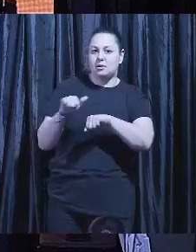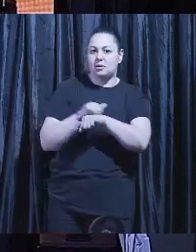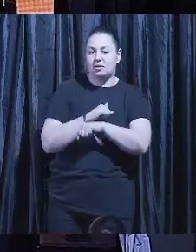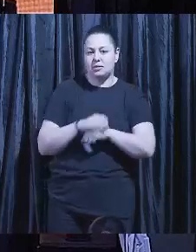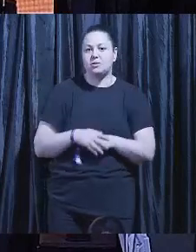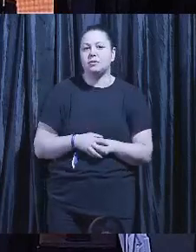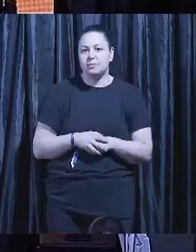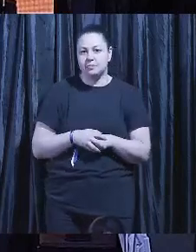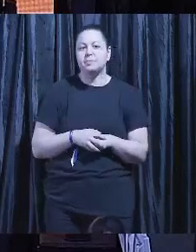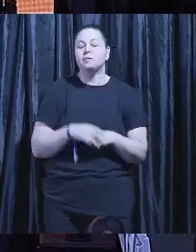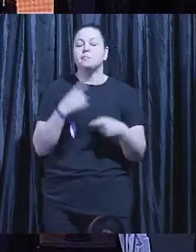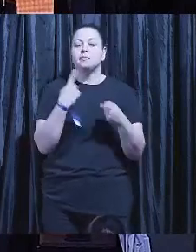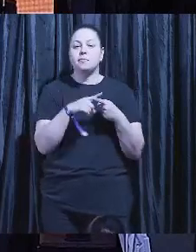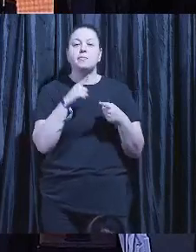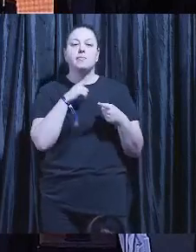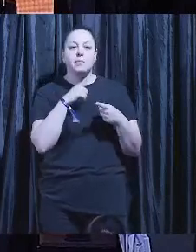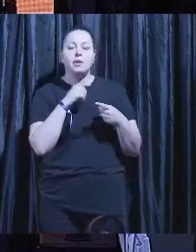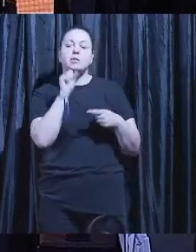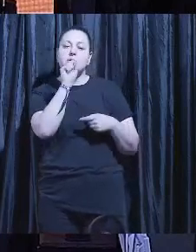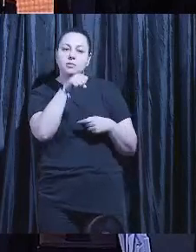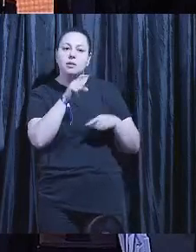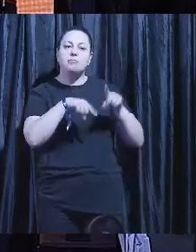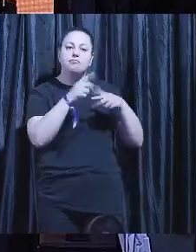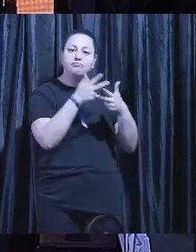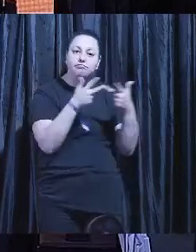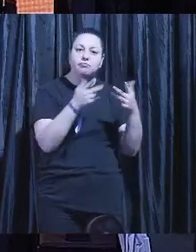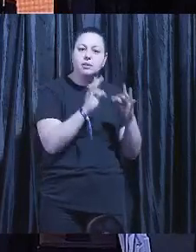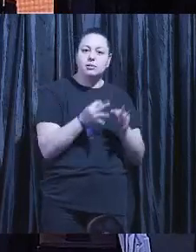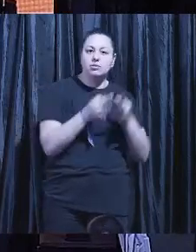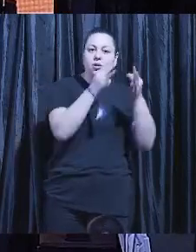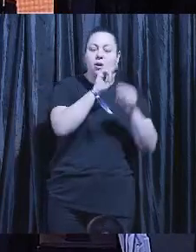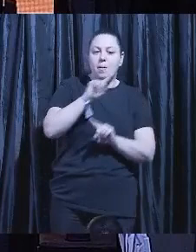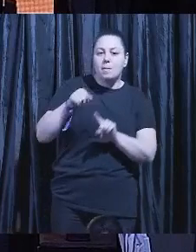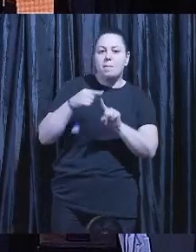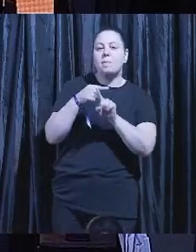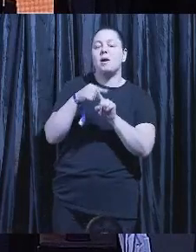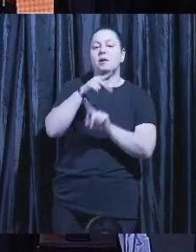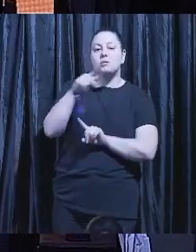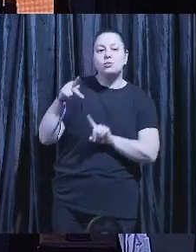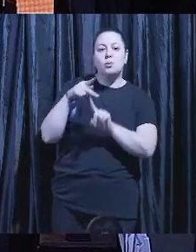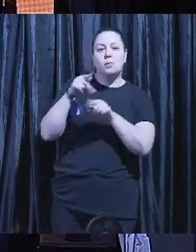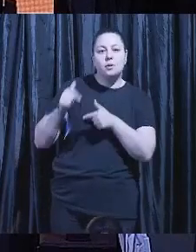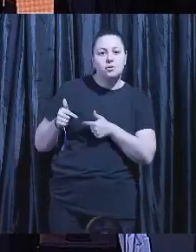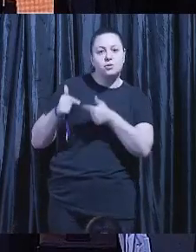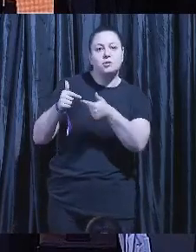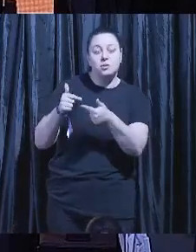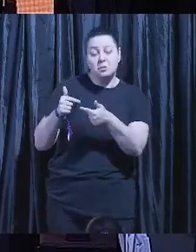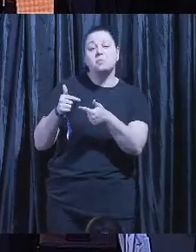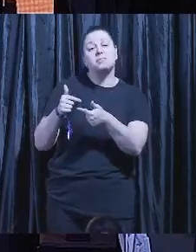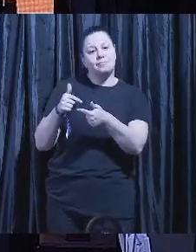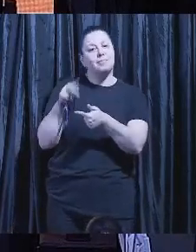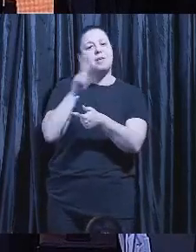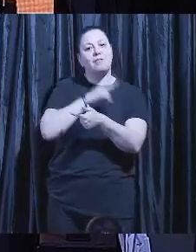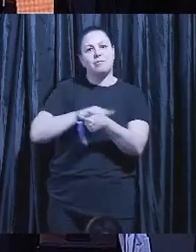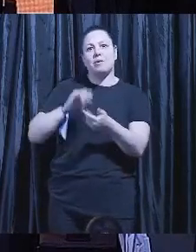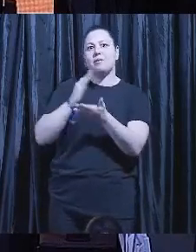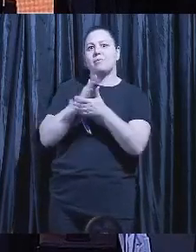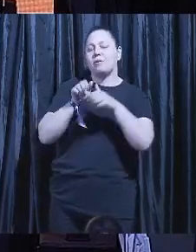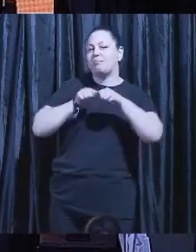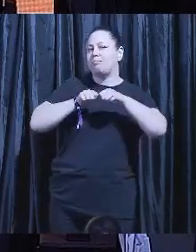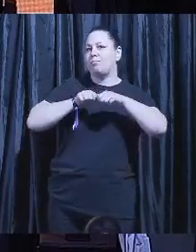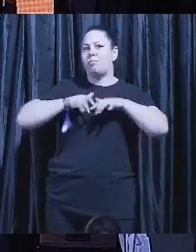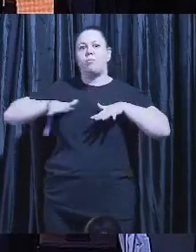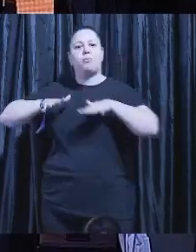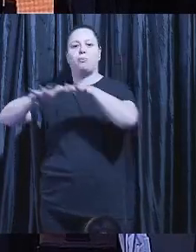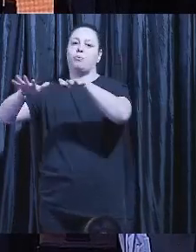aparatos tecnológicos, um bom plano de ação, e aí isso vai ganhar essa dimensão que a